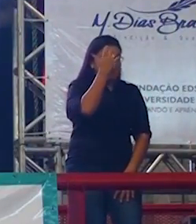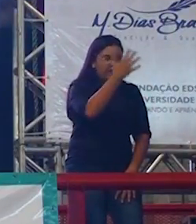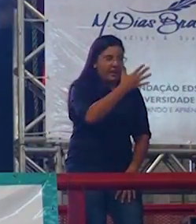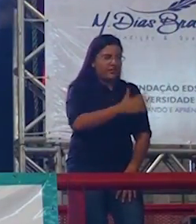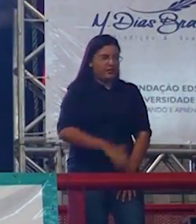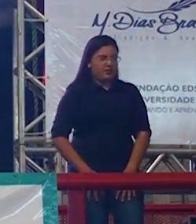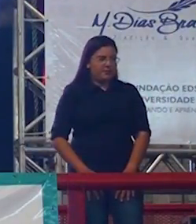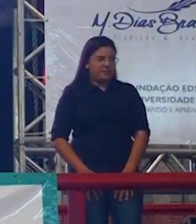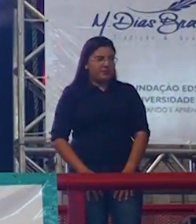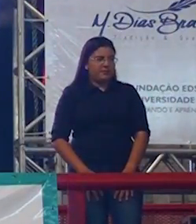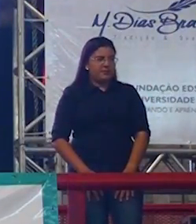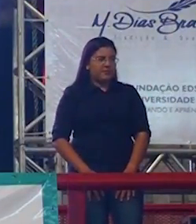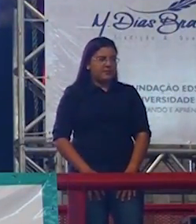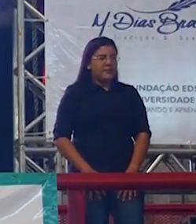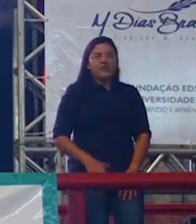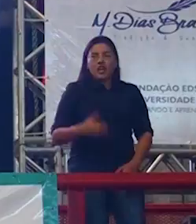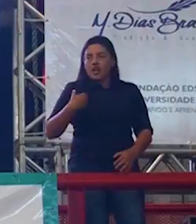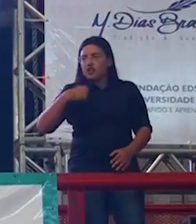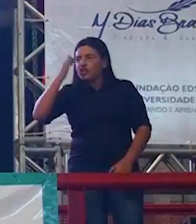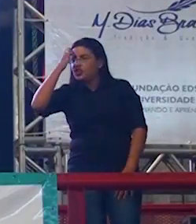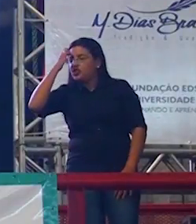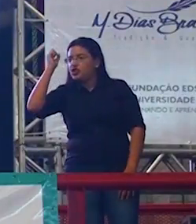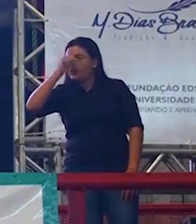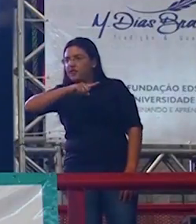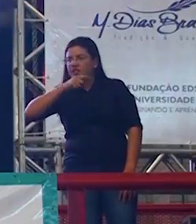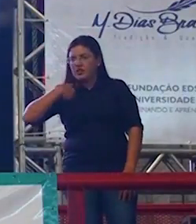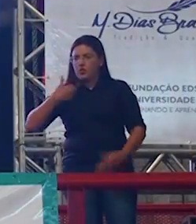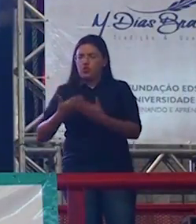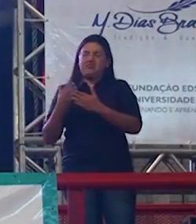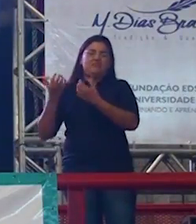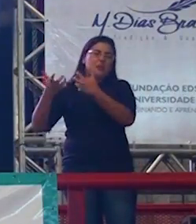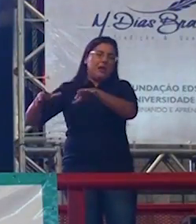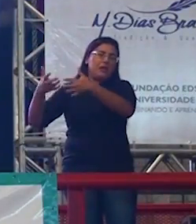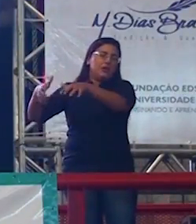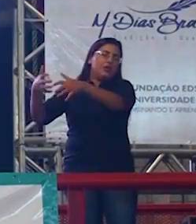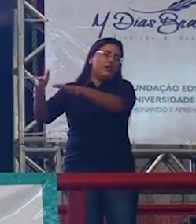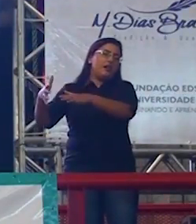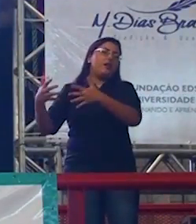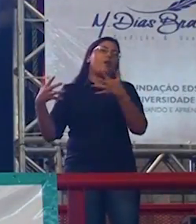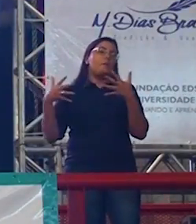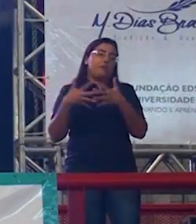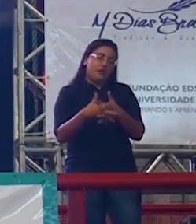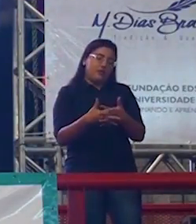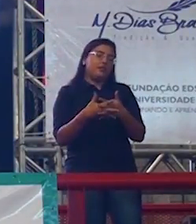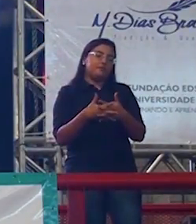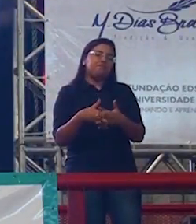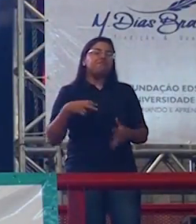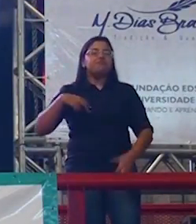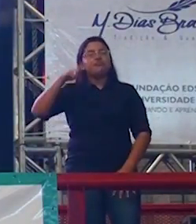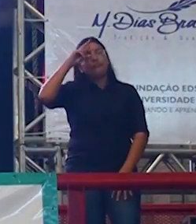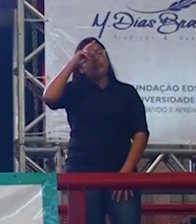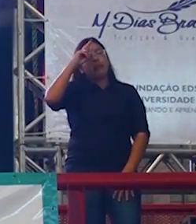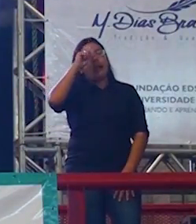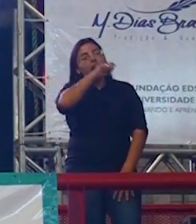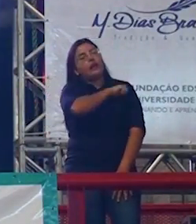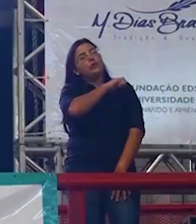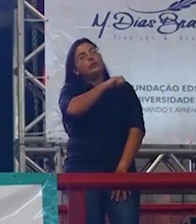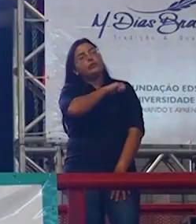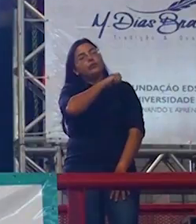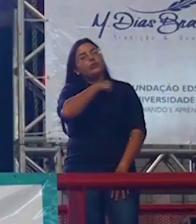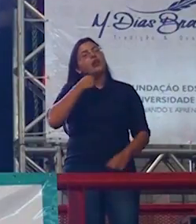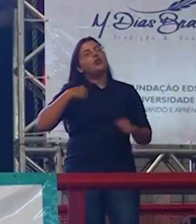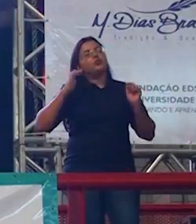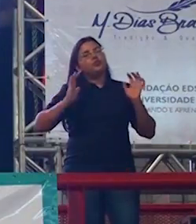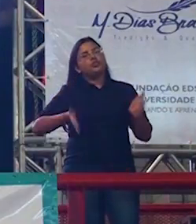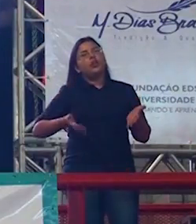fácil. Eles não estudam aquilo que é mais difícil. E aí complica. Eu me lembro de um aluno que